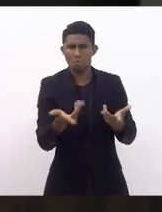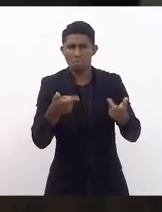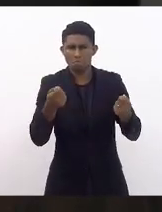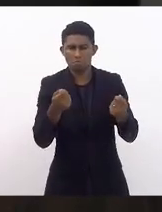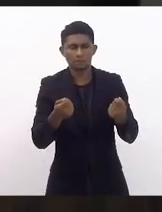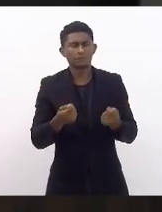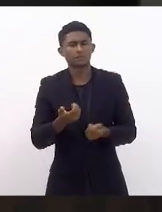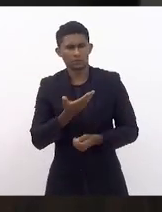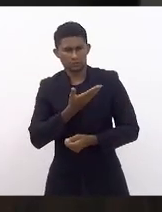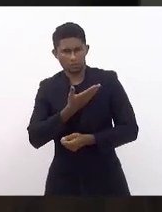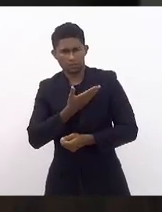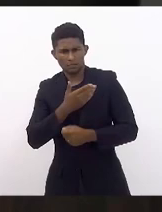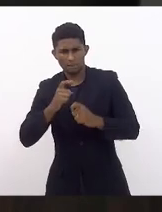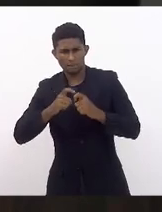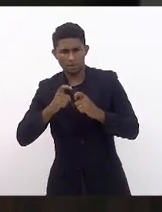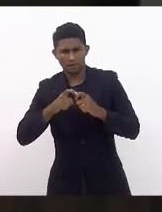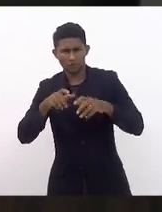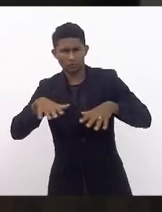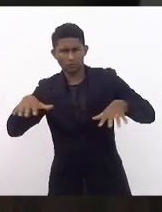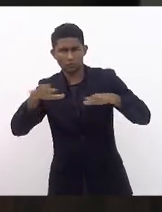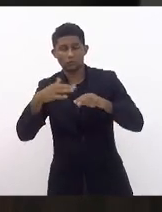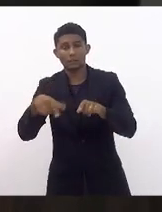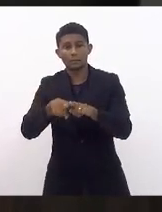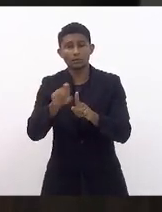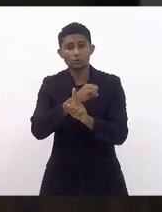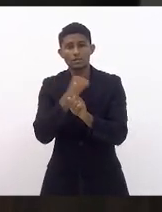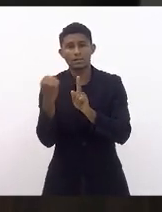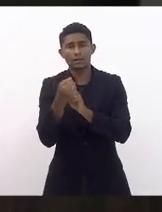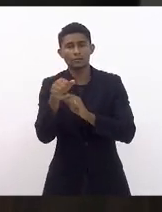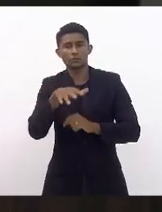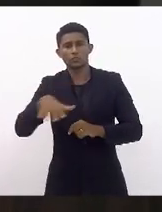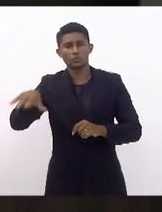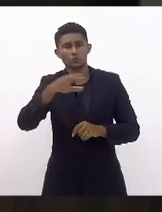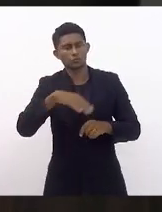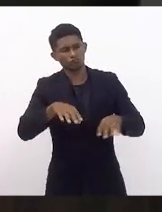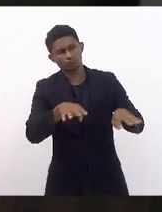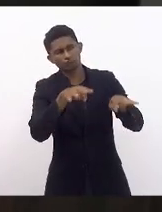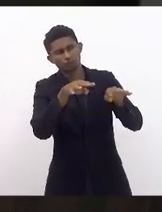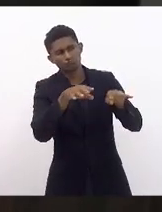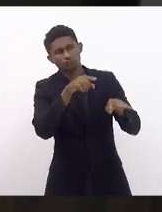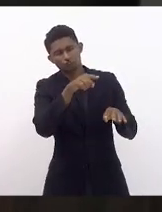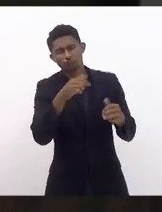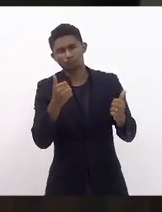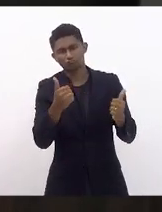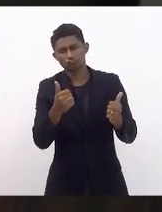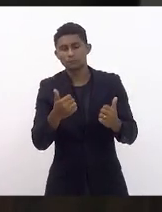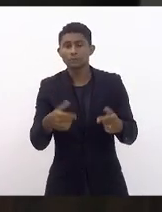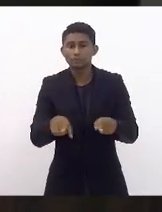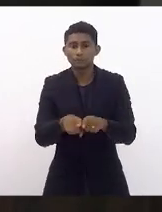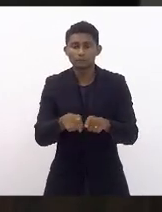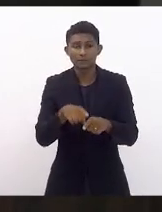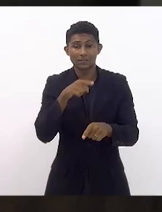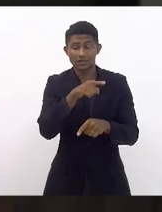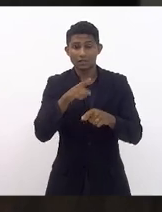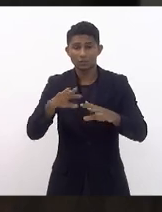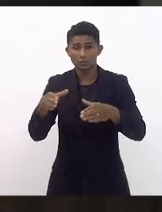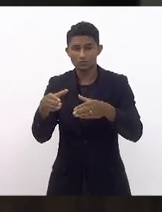seus colegas e pela sociedade em geral. Foi membro da diretoria da Associação Médica de Nova